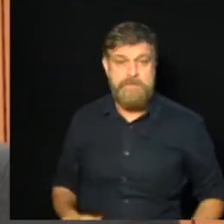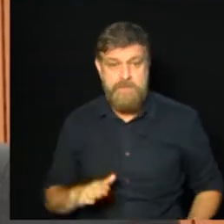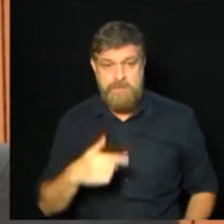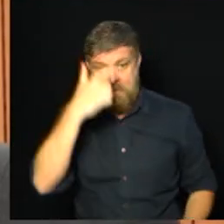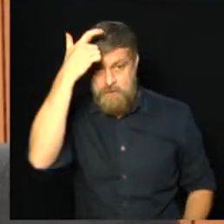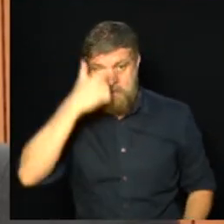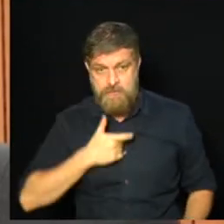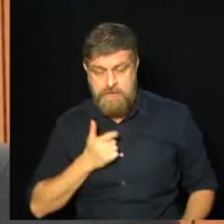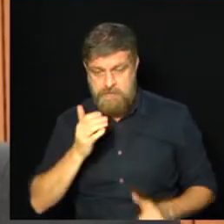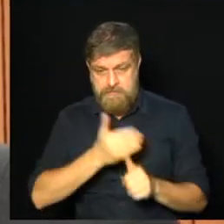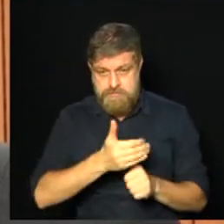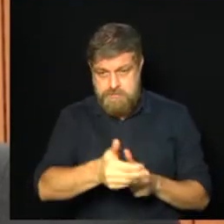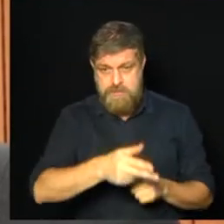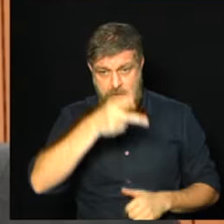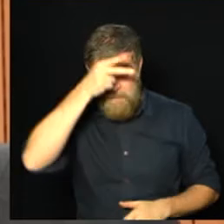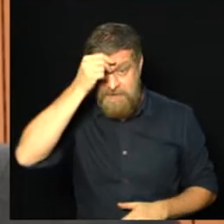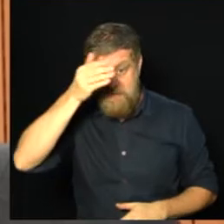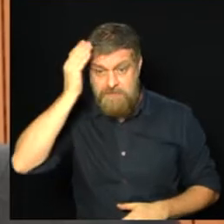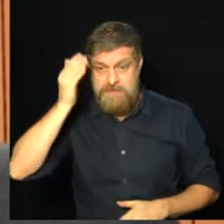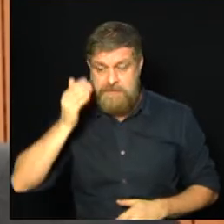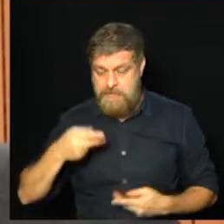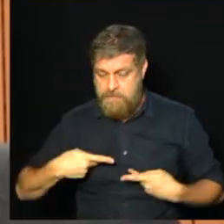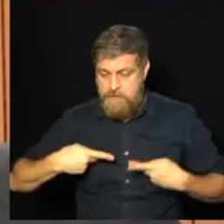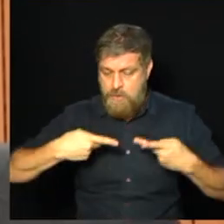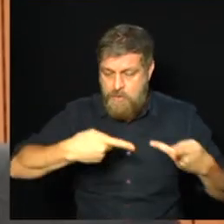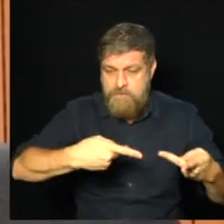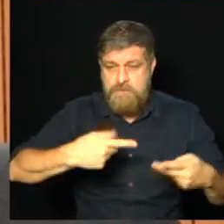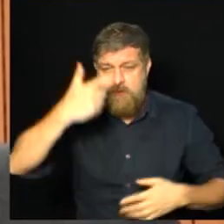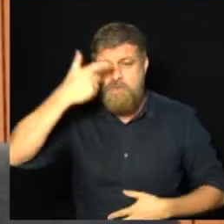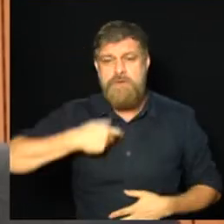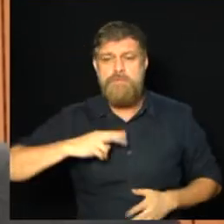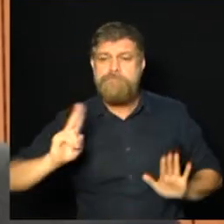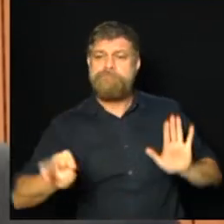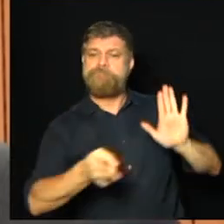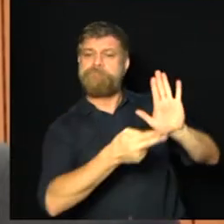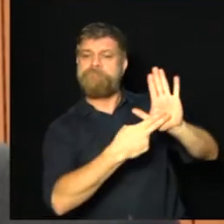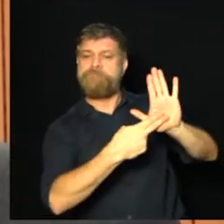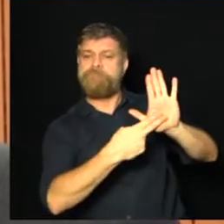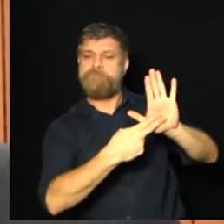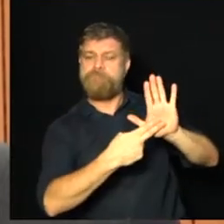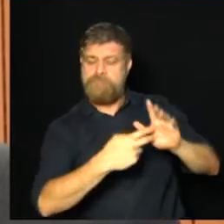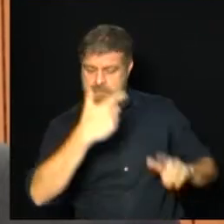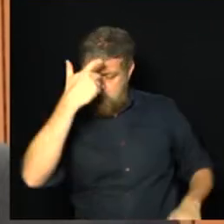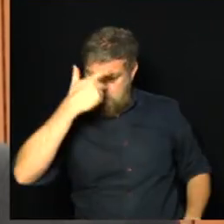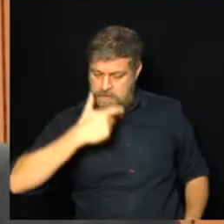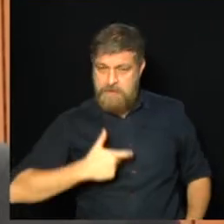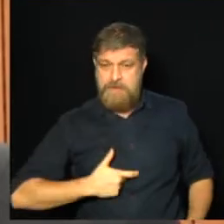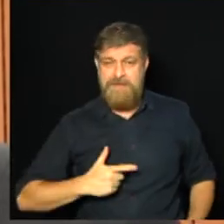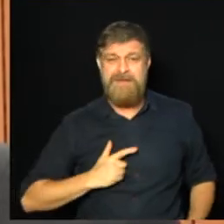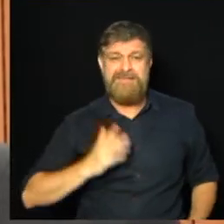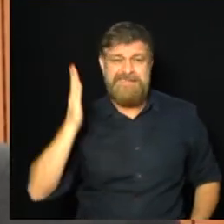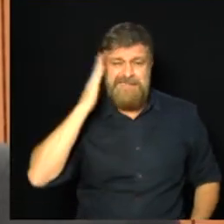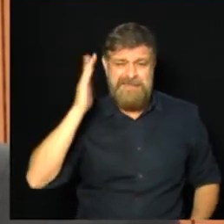eu fui convidado pelo prefeito, eu assumi com um compromisso, com uma, digamos assim, espada na cabeça. O Tribunal